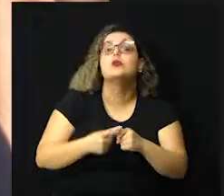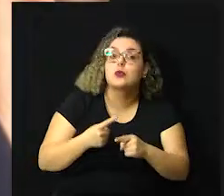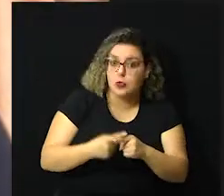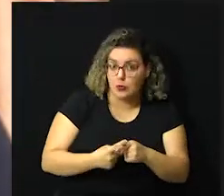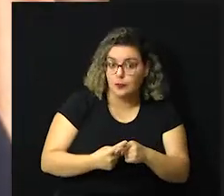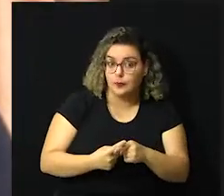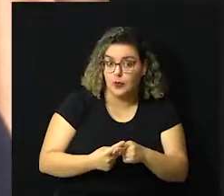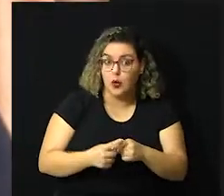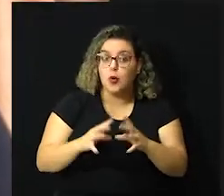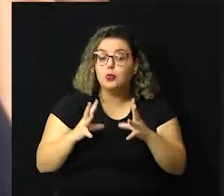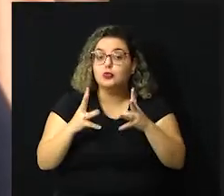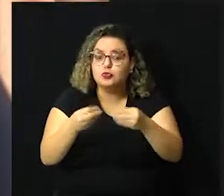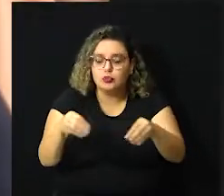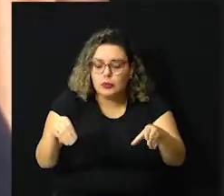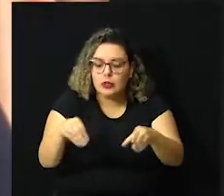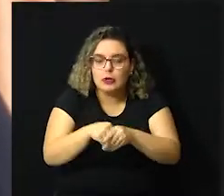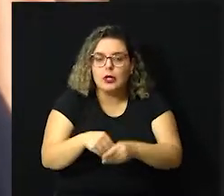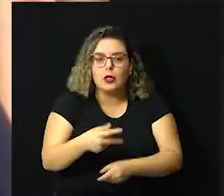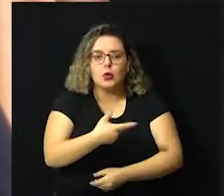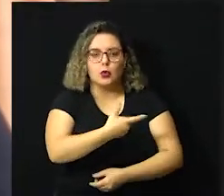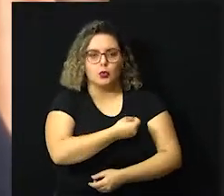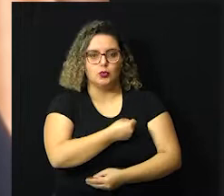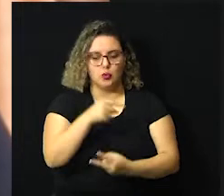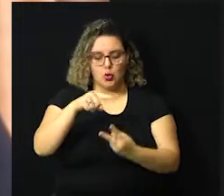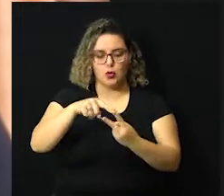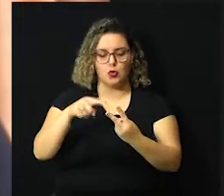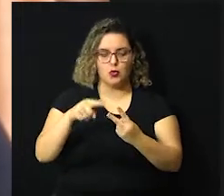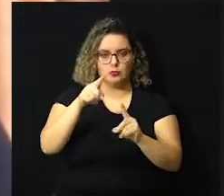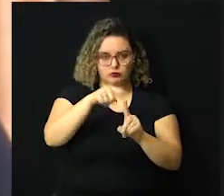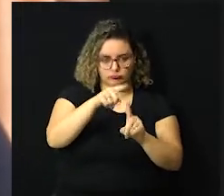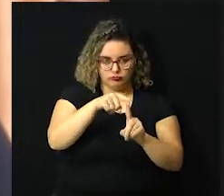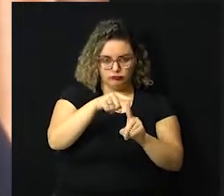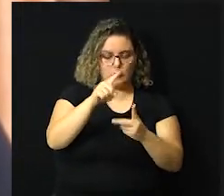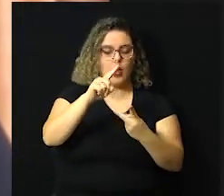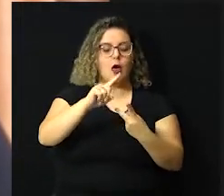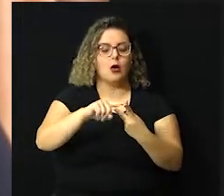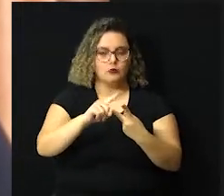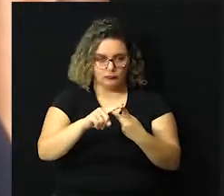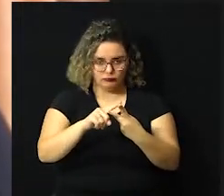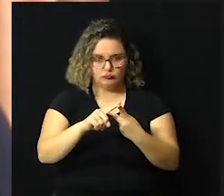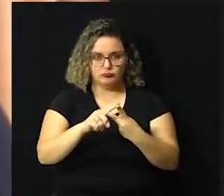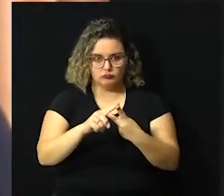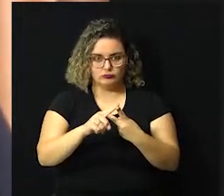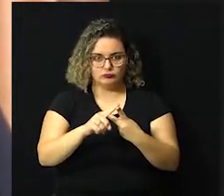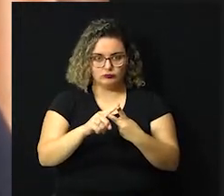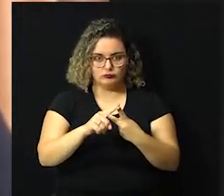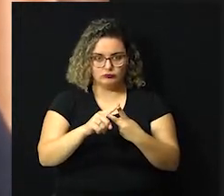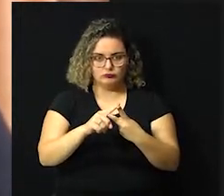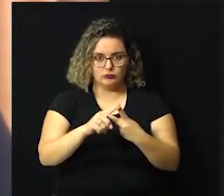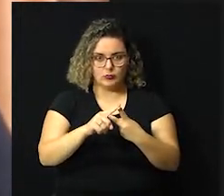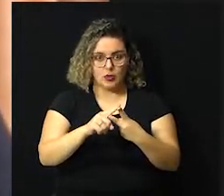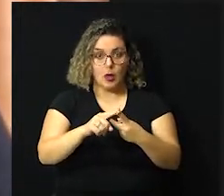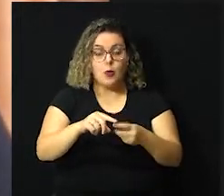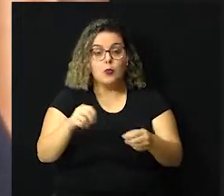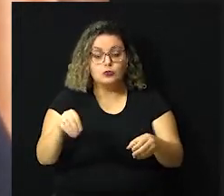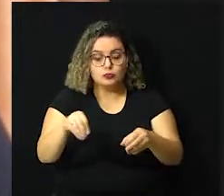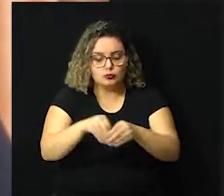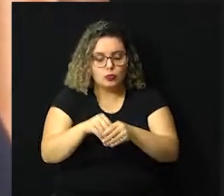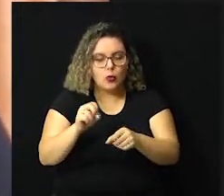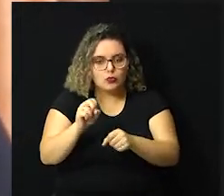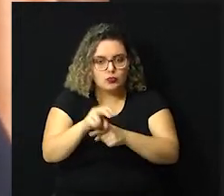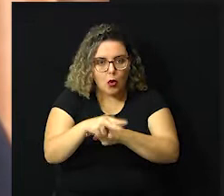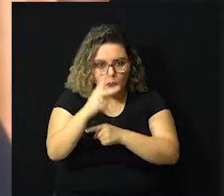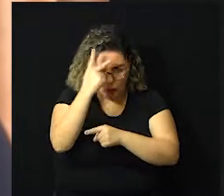porque a composição da vacina ela pode ser de dois tipos, né? Nós podemos ter uma vacina composta pelos vírus, o